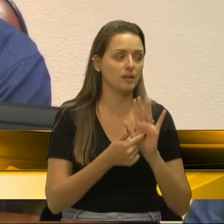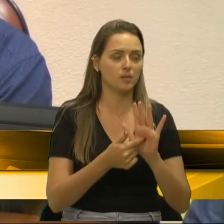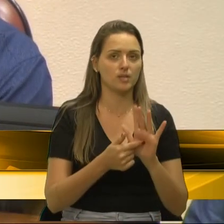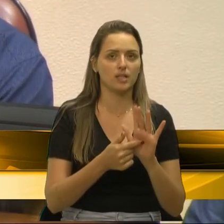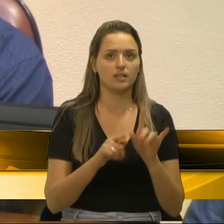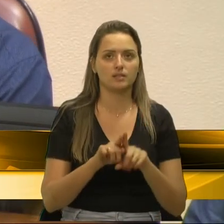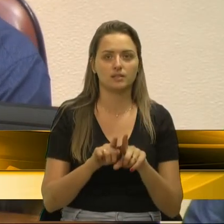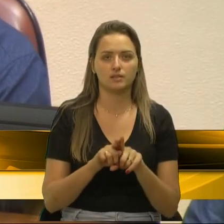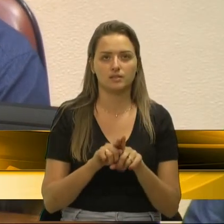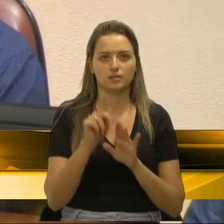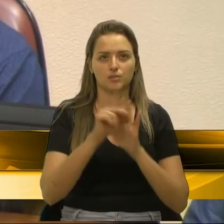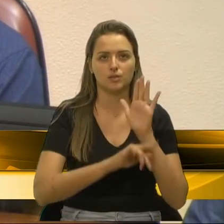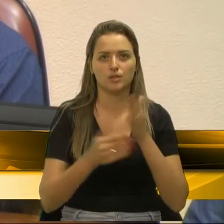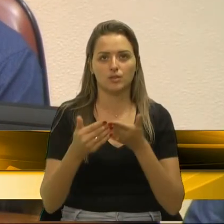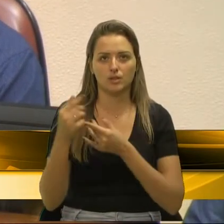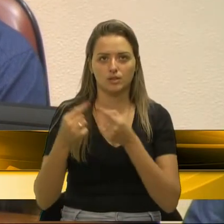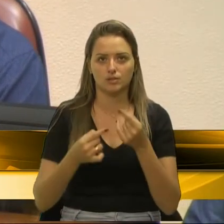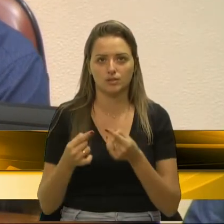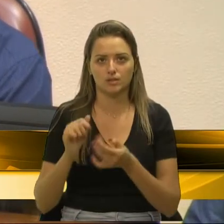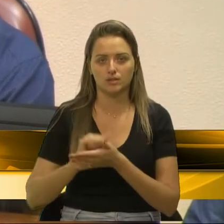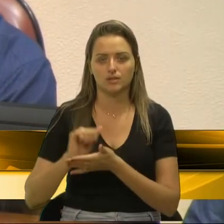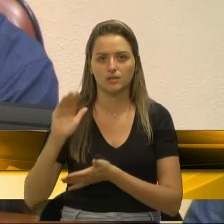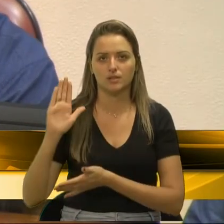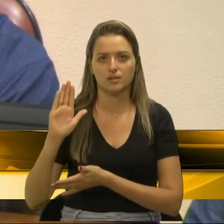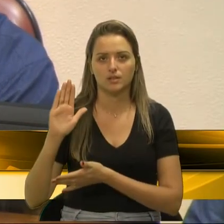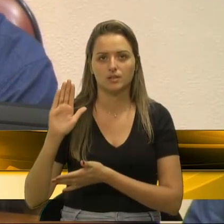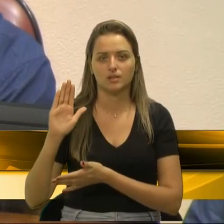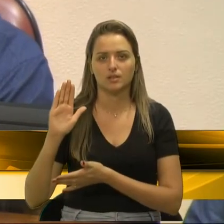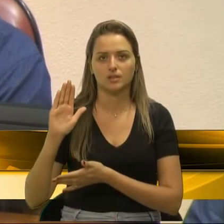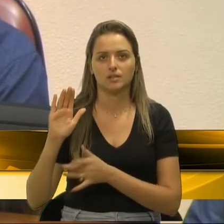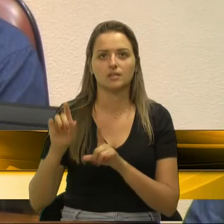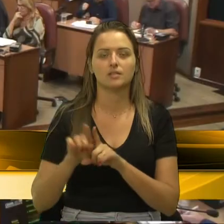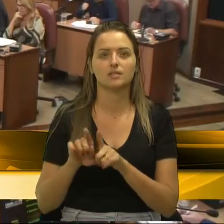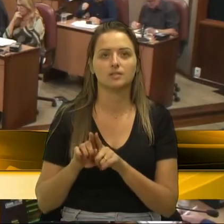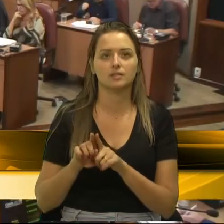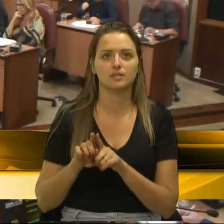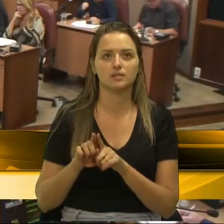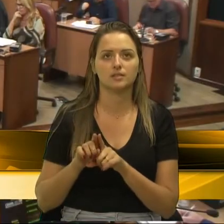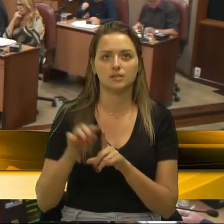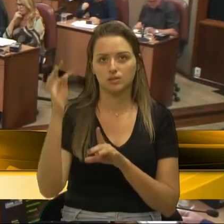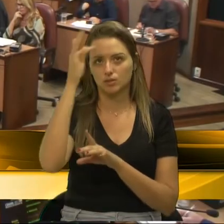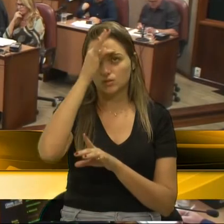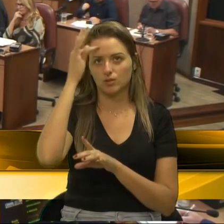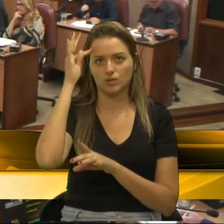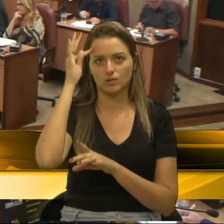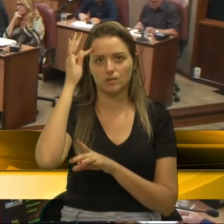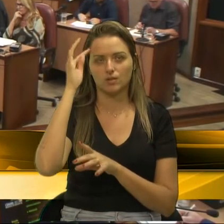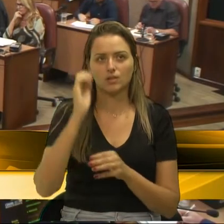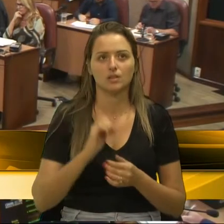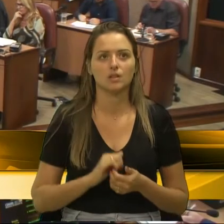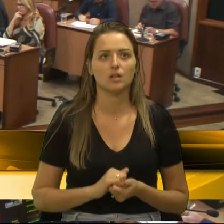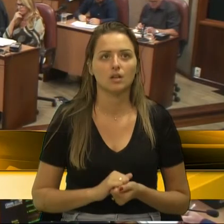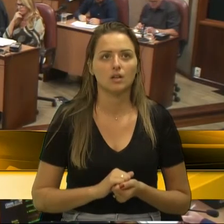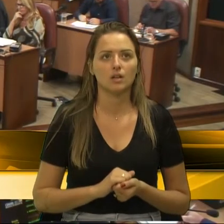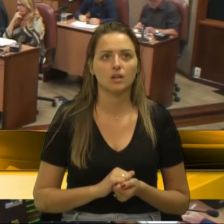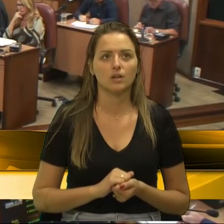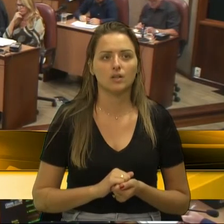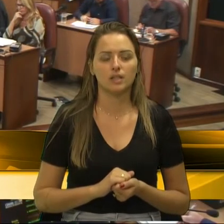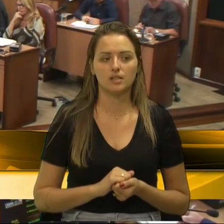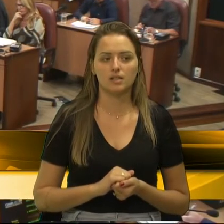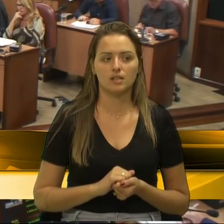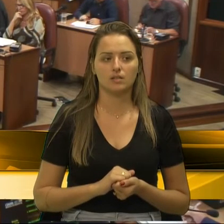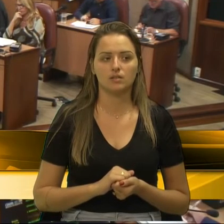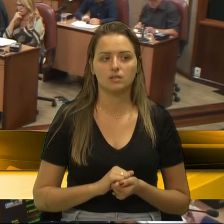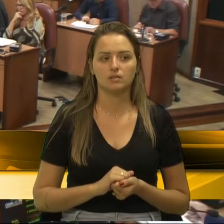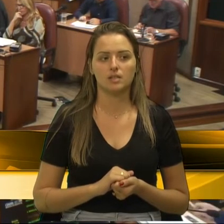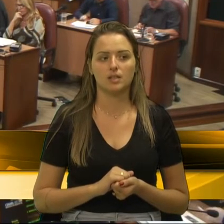leitura, o projeto está em discussão. Peço a palavra, presidente. Com a palavra, vereador Gustavo Toigo. Prezado presidente Ricardo Daneluz, meus